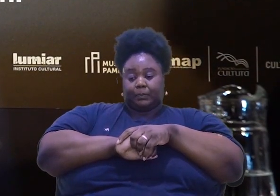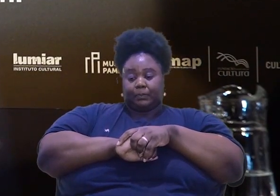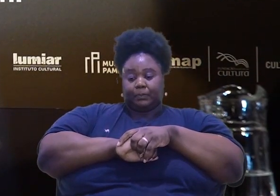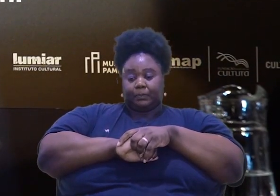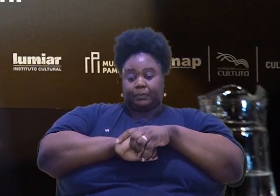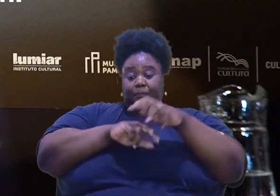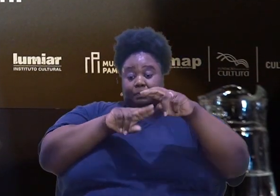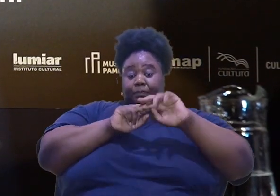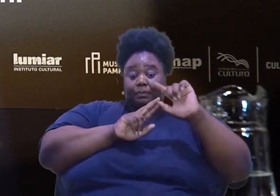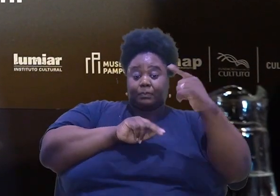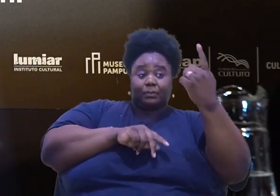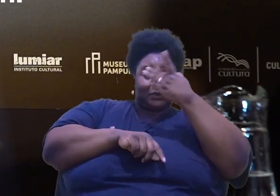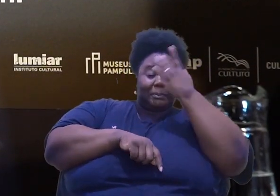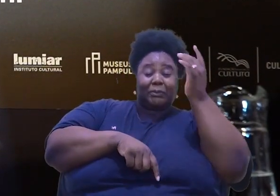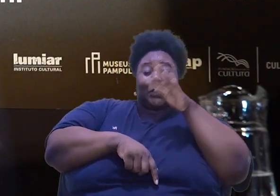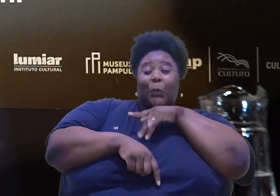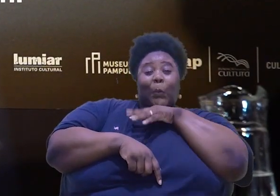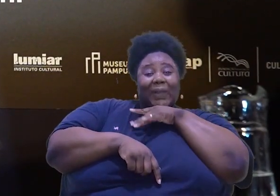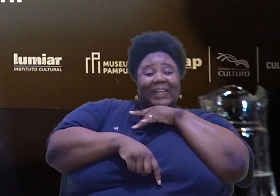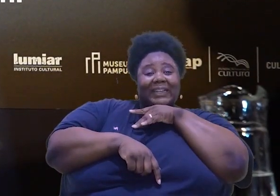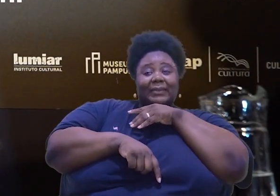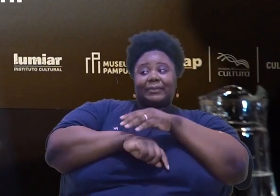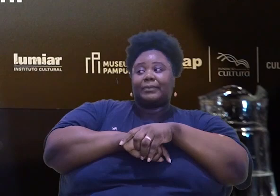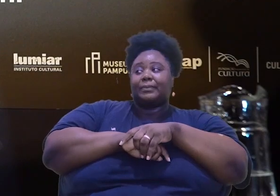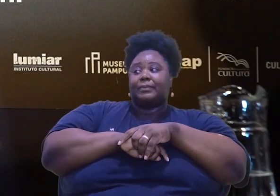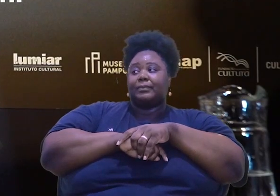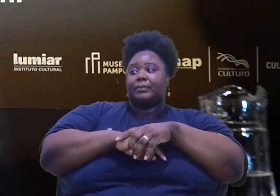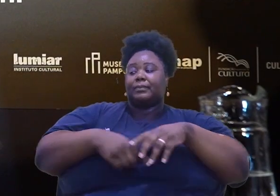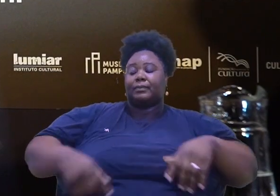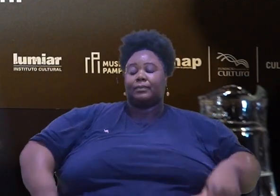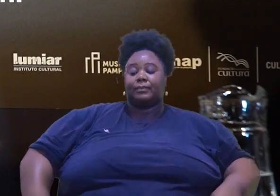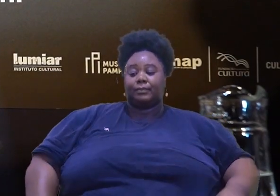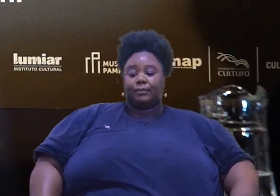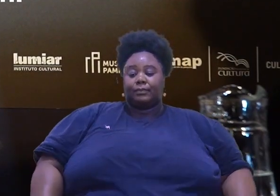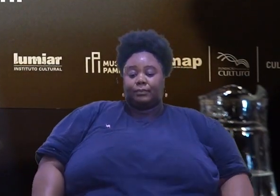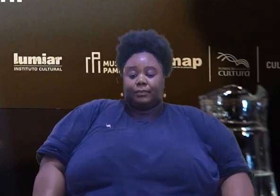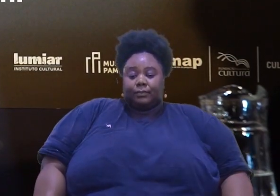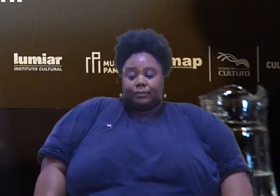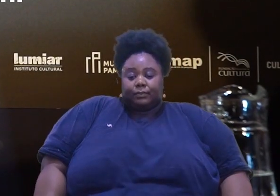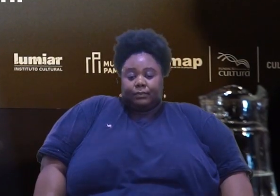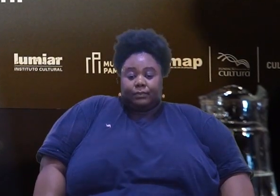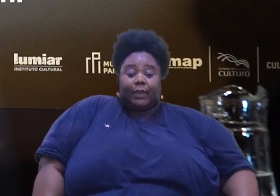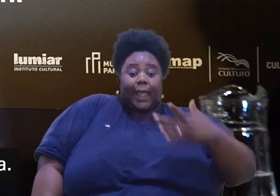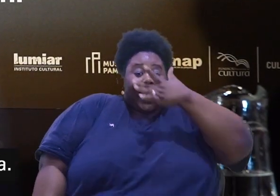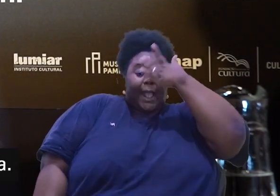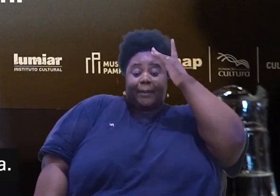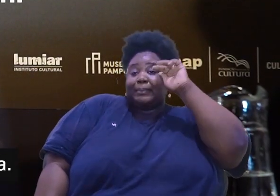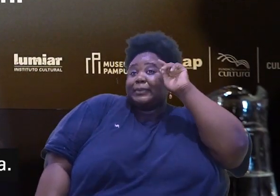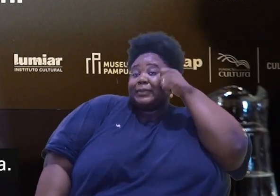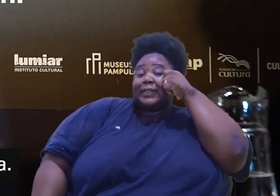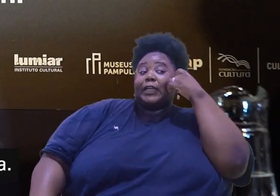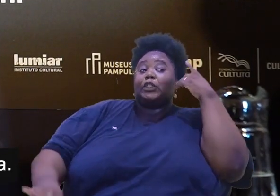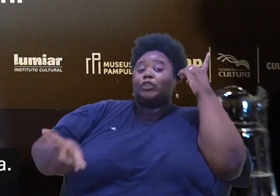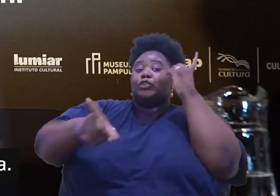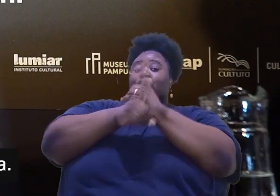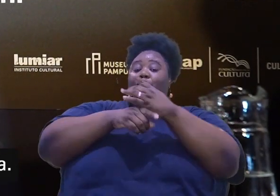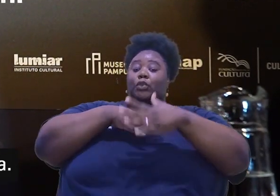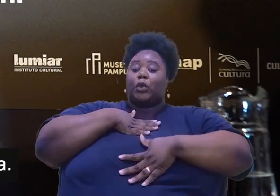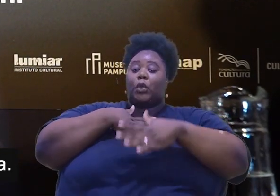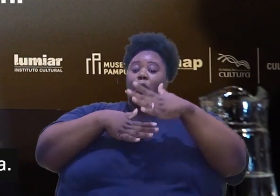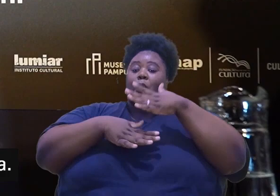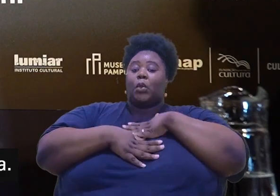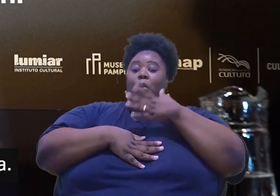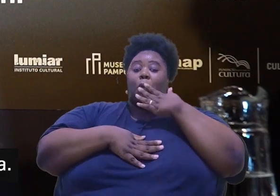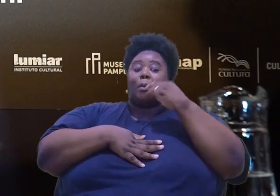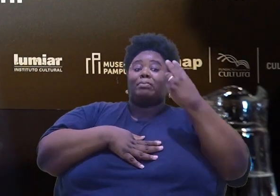pelo lado negativo, né? Aliás, Fanon fala, né, que o sujeito negro descobre o seu corpo em